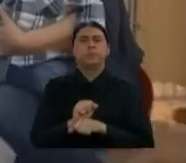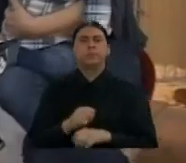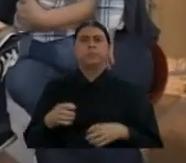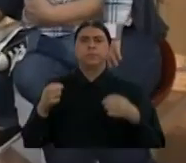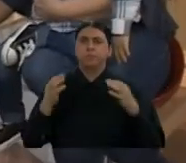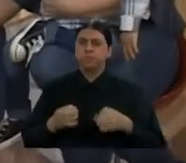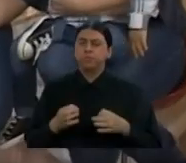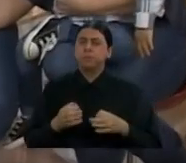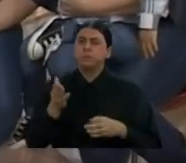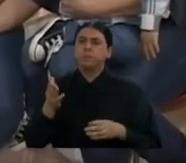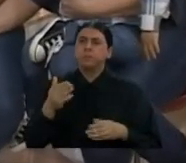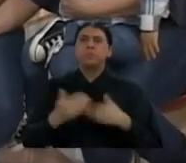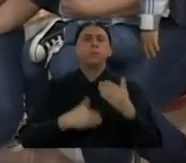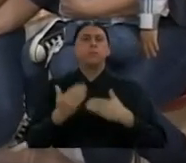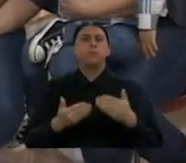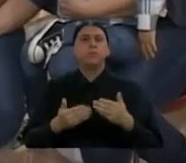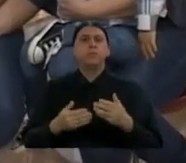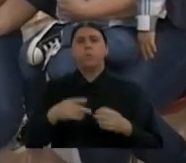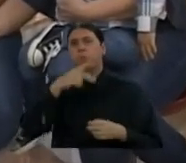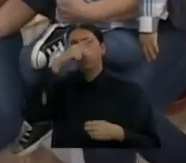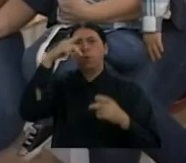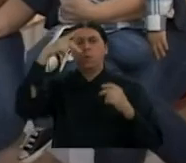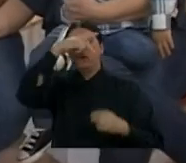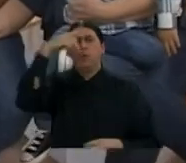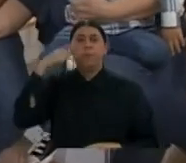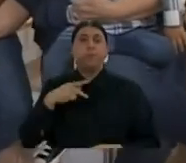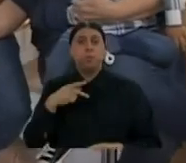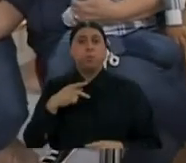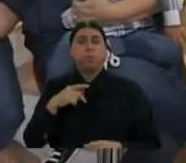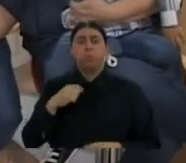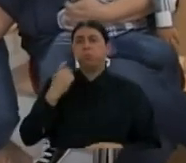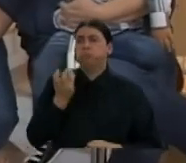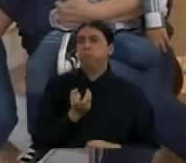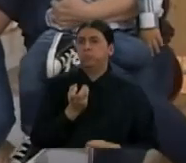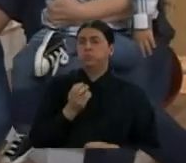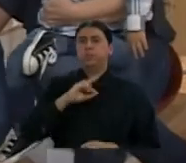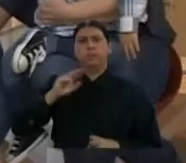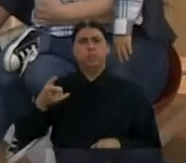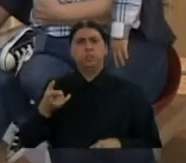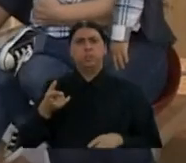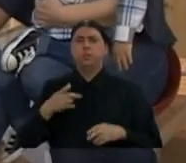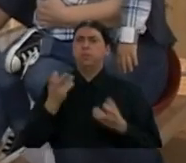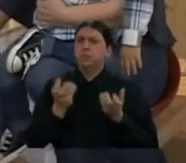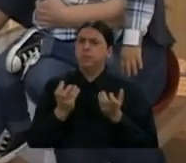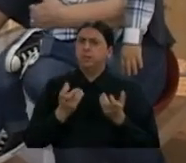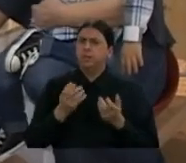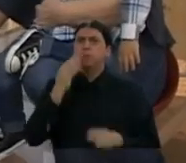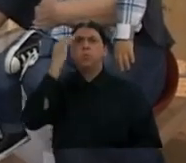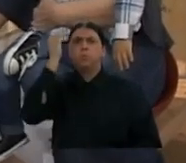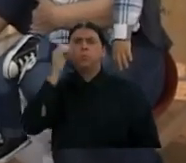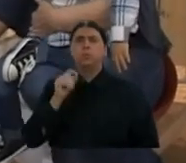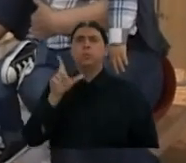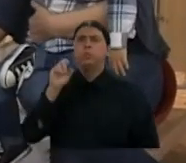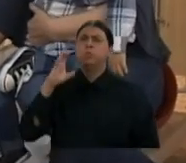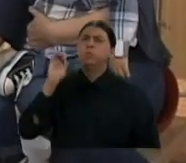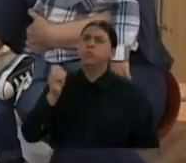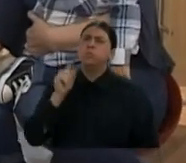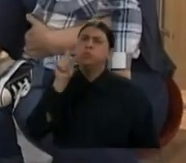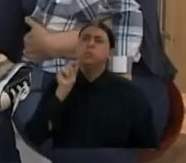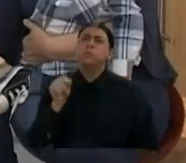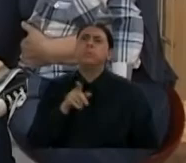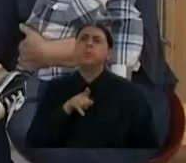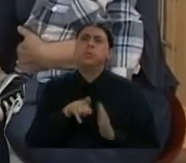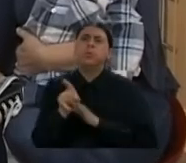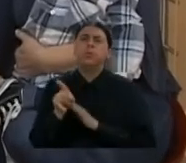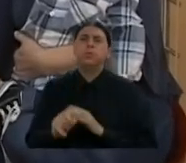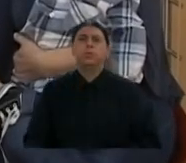então um perfil na verdade encontraram no processo de adoção na qual vocês queriam a princípio luciano nós queremos um